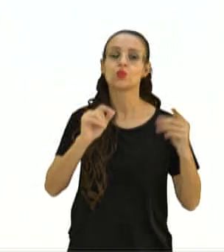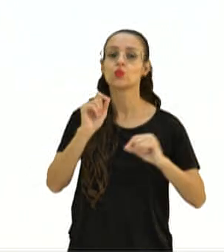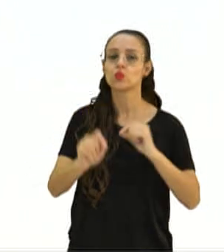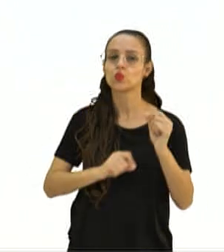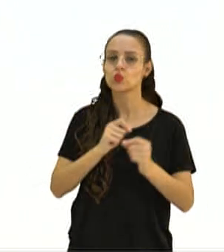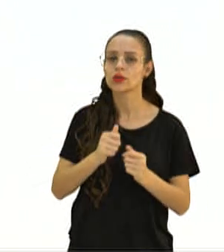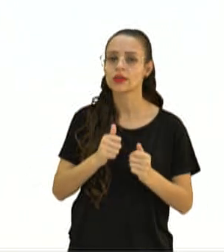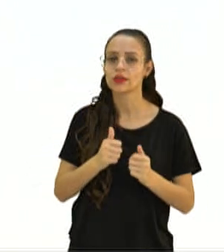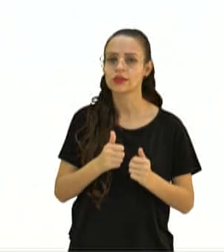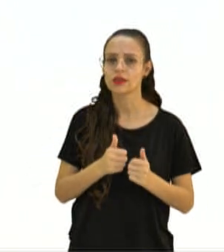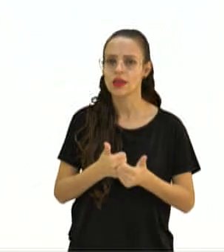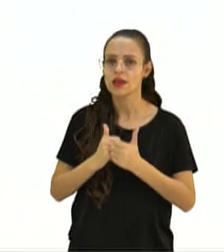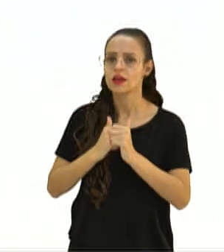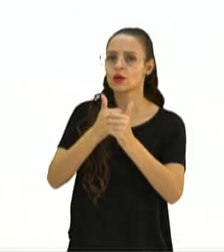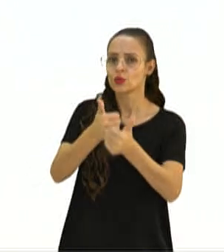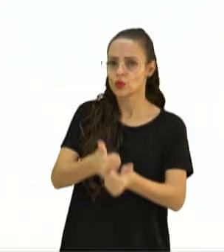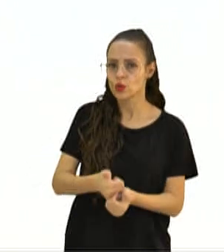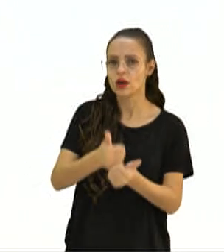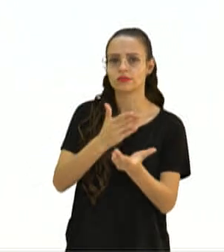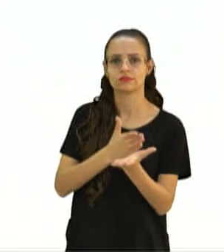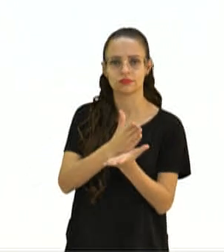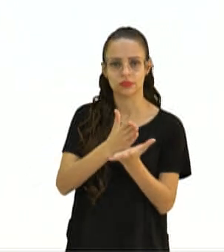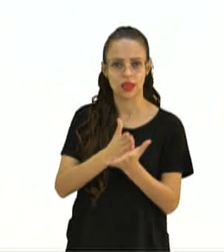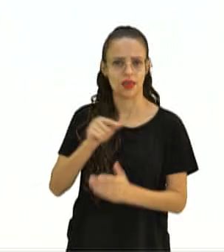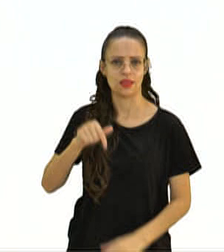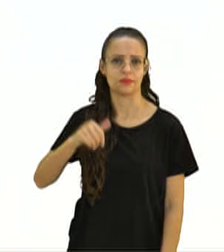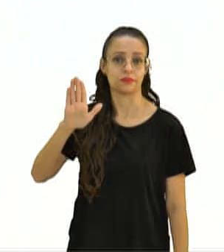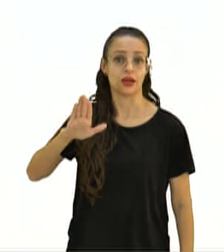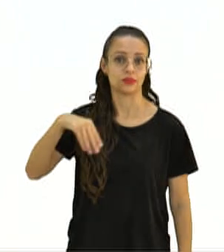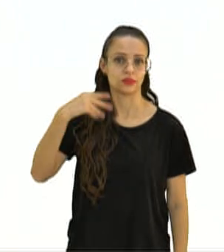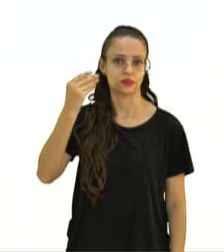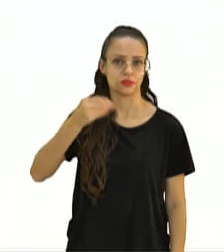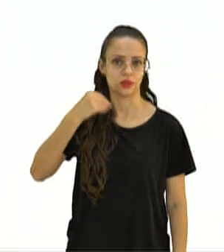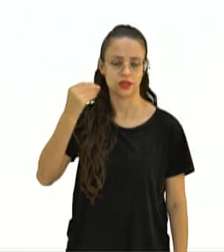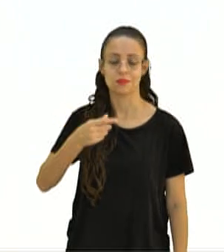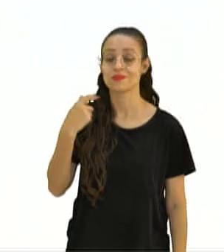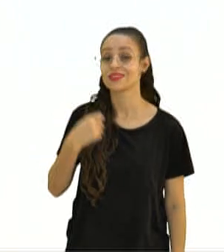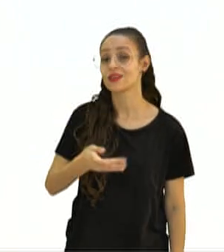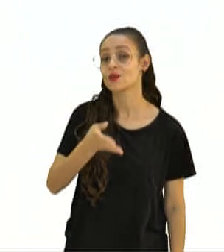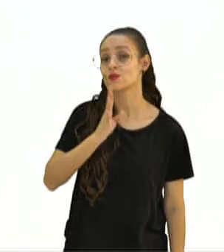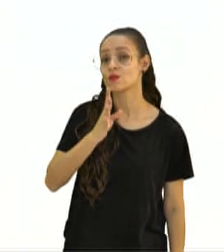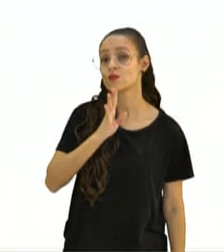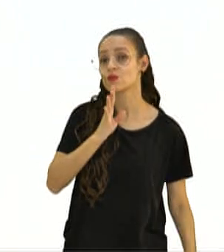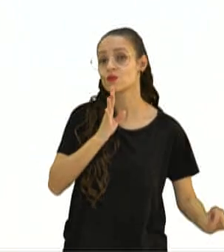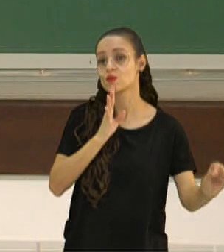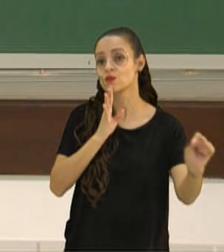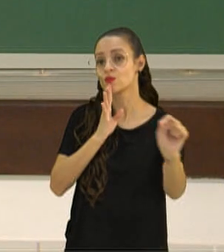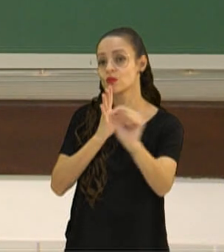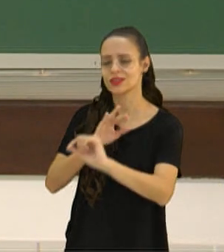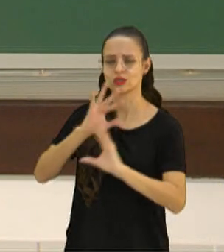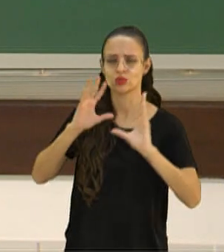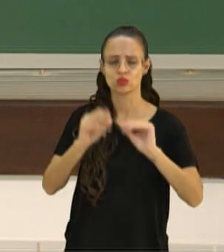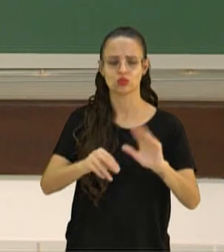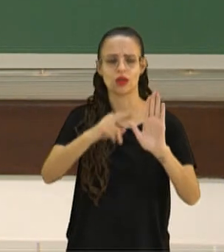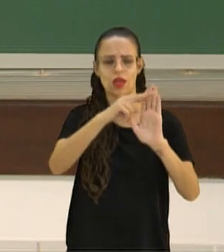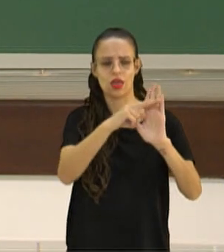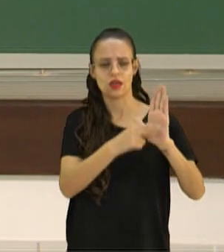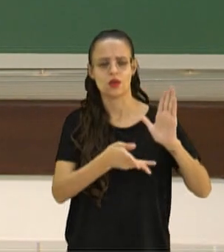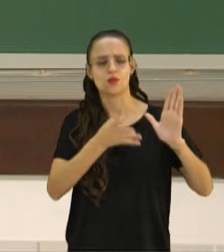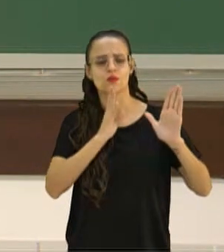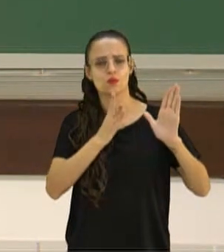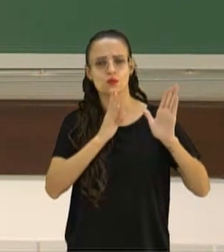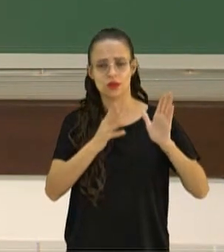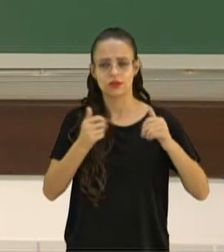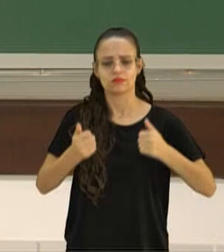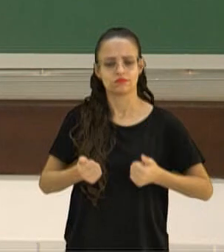vai levar a partida. Geralmente é o mais experiente, ele precisa conhecer todas as regras do jogo, né, para estar dando uma